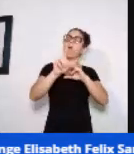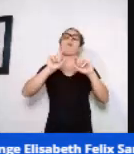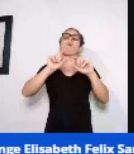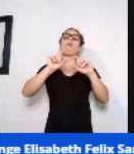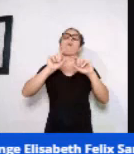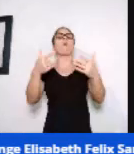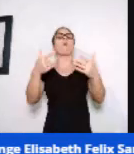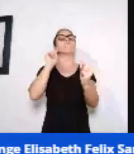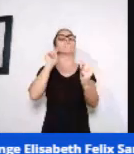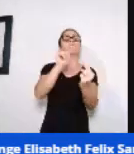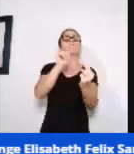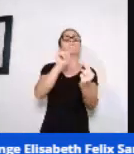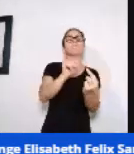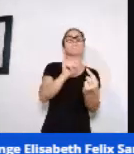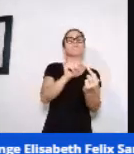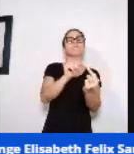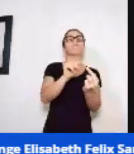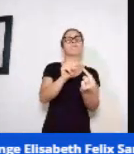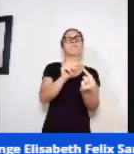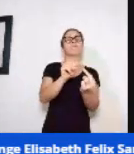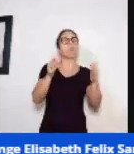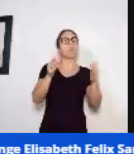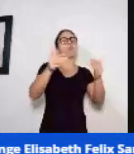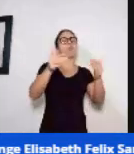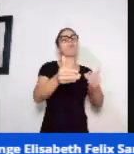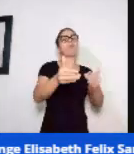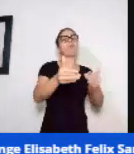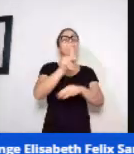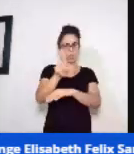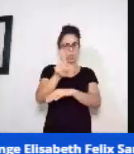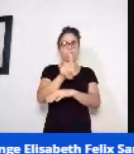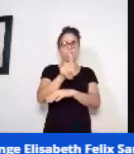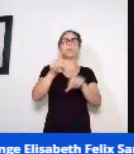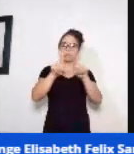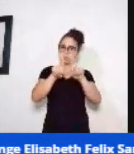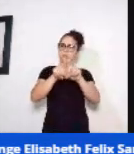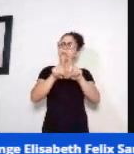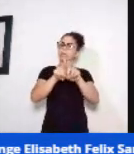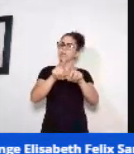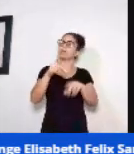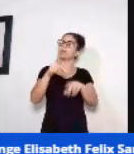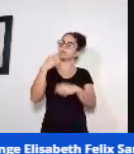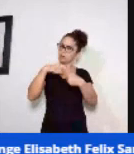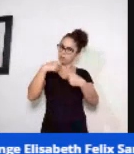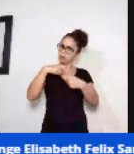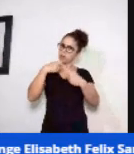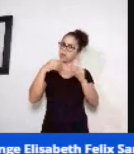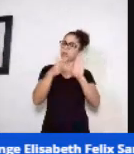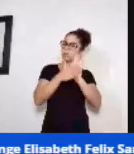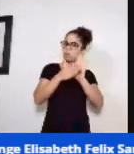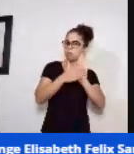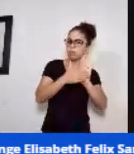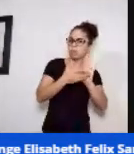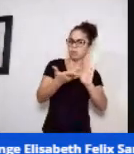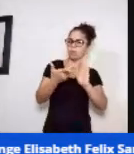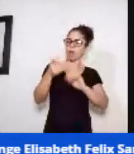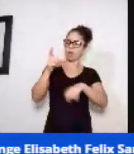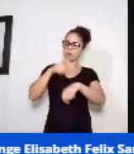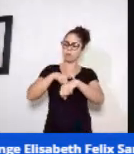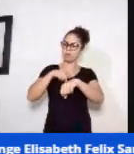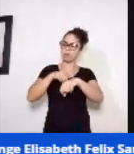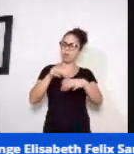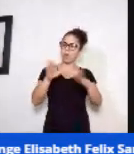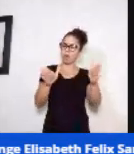o quê? O professor também precisa de um respaldo em relação a esse momento que pegou todos desprevenidos.